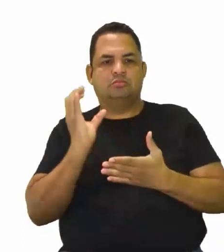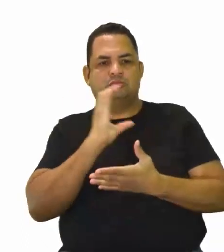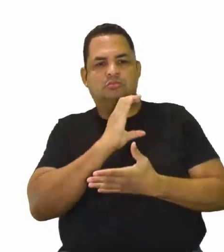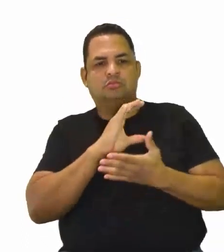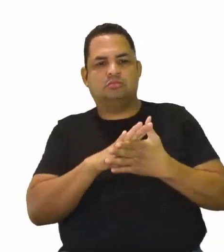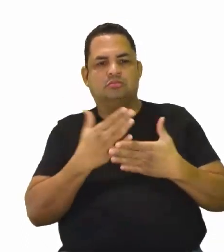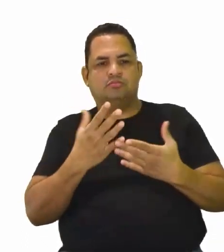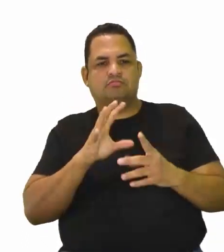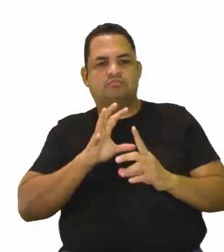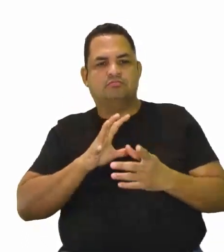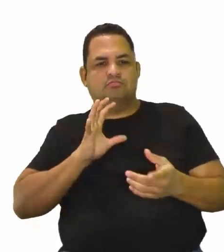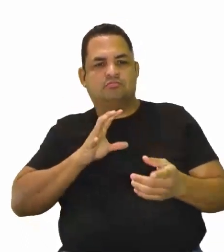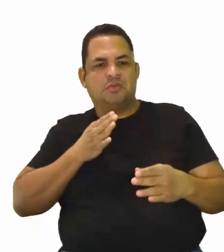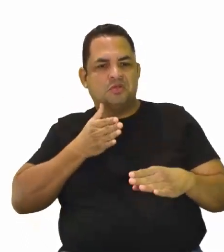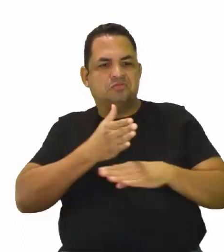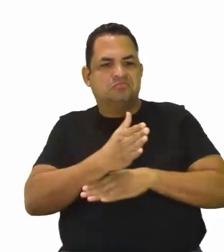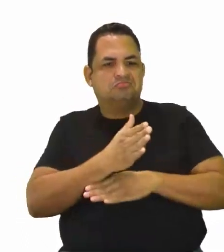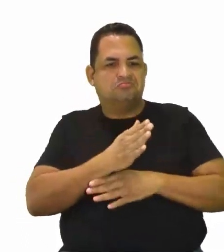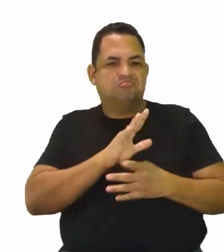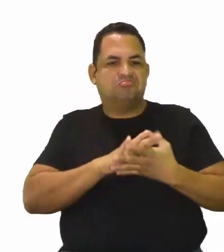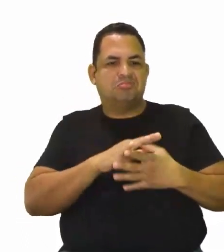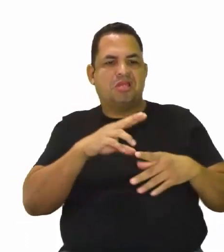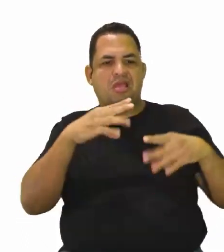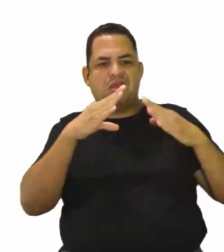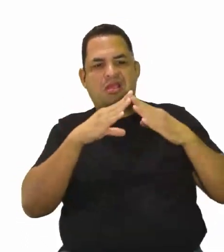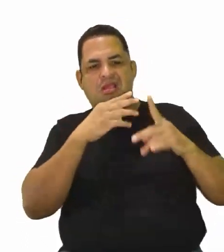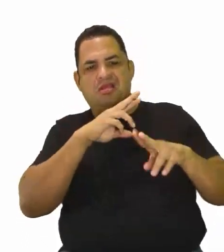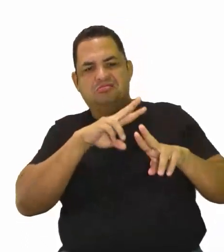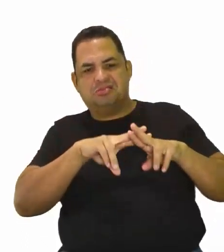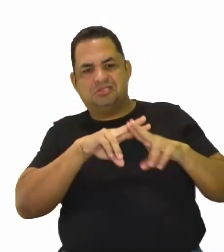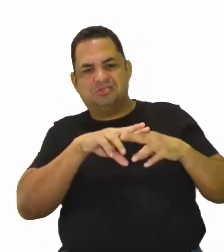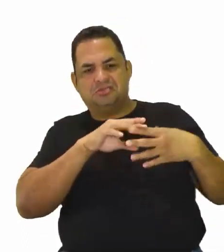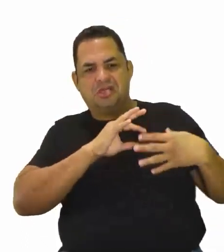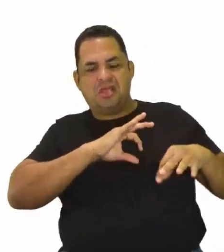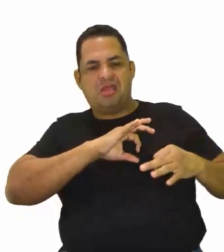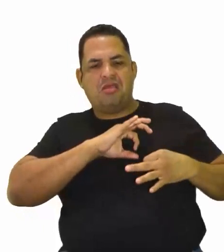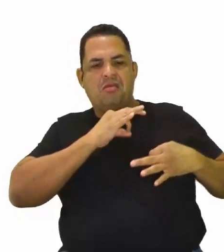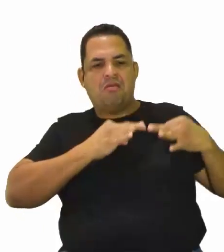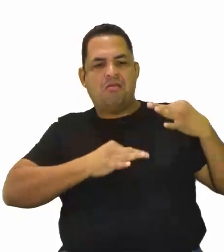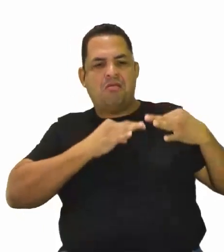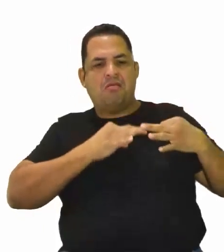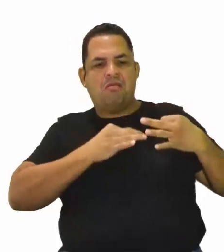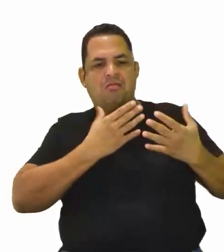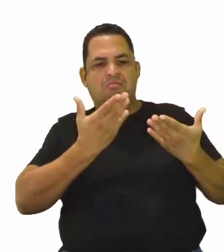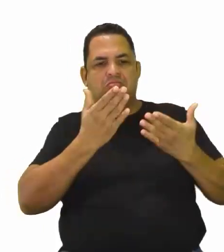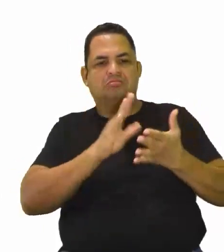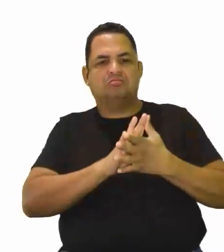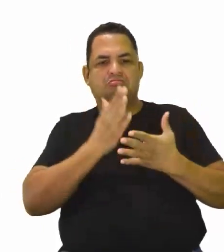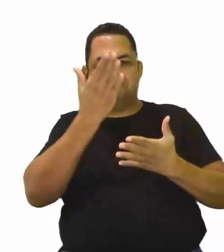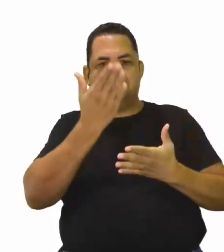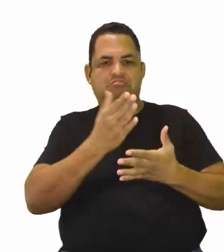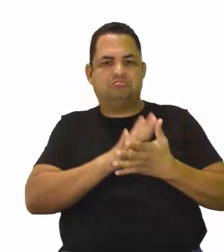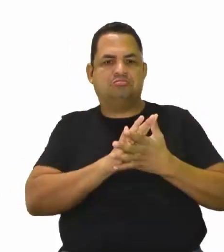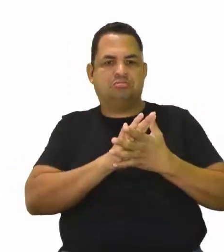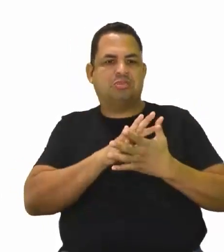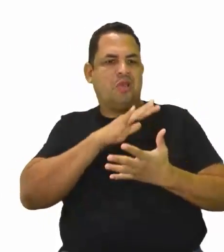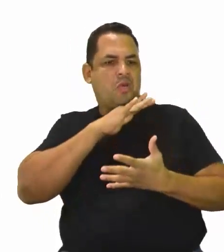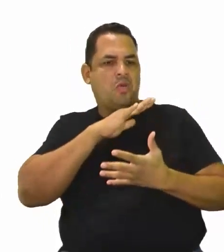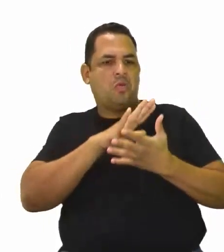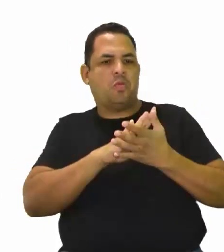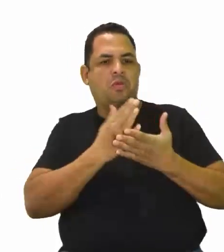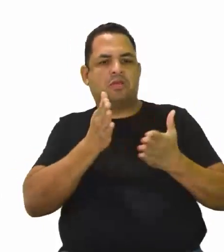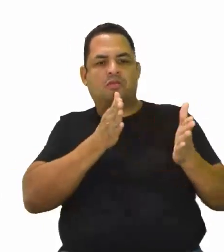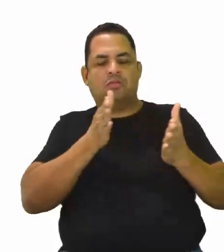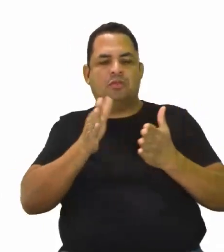emergência, que podia invadir casas, prender pessoas, julgá-las sumariamente, condená-las. Isso é um lado ruim do governo Getúlio